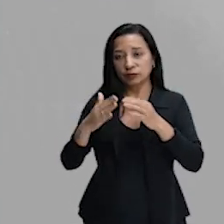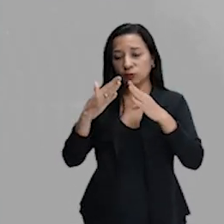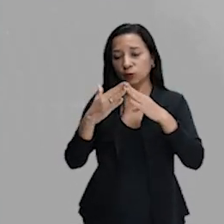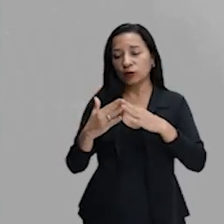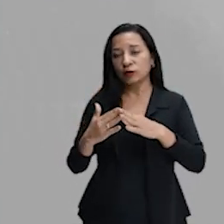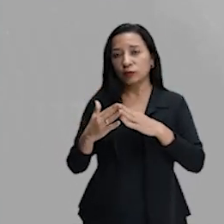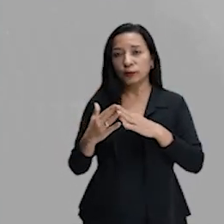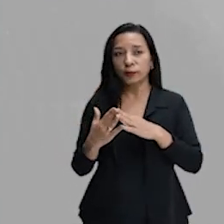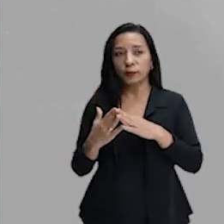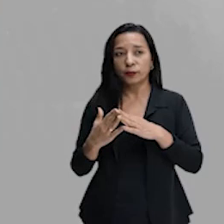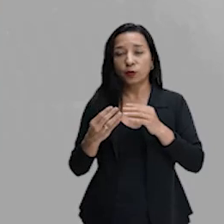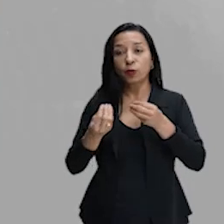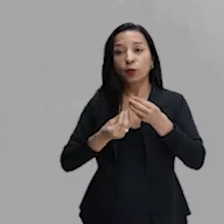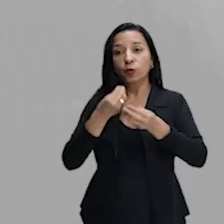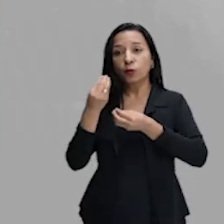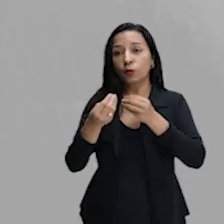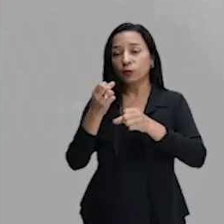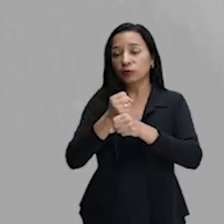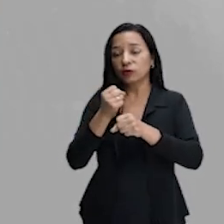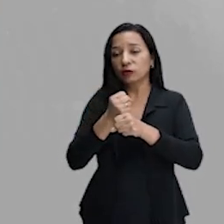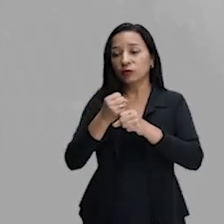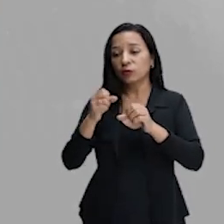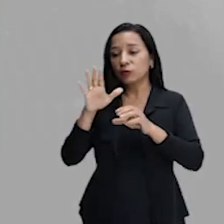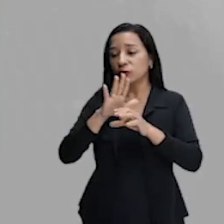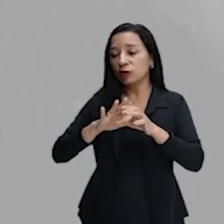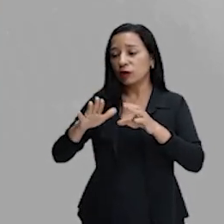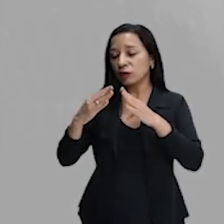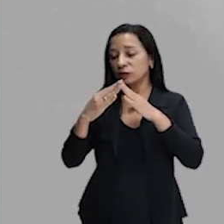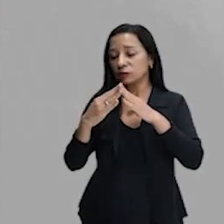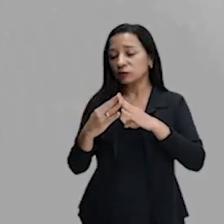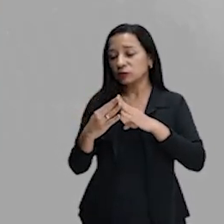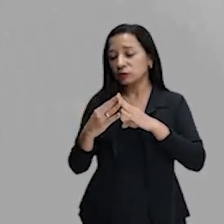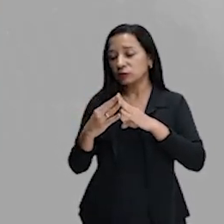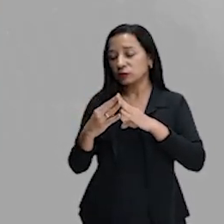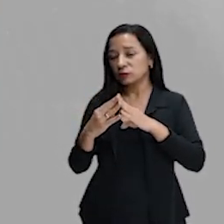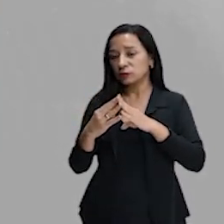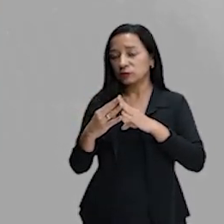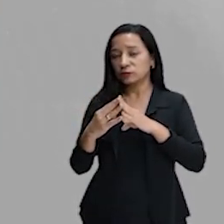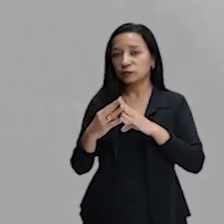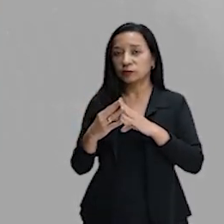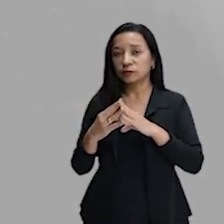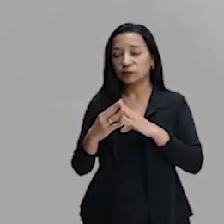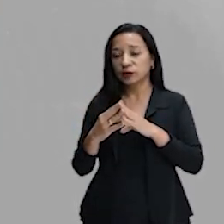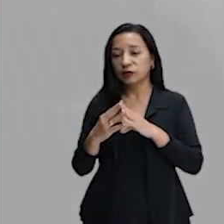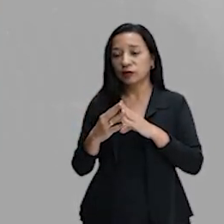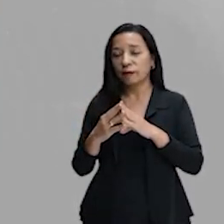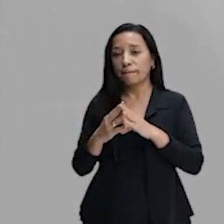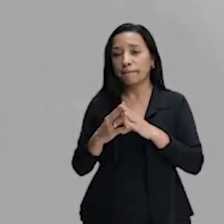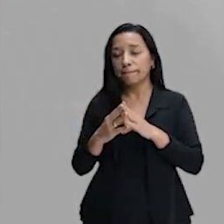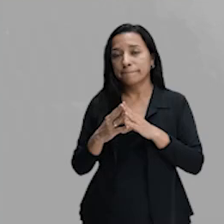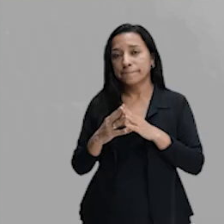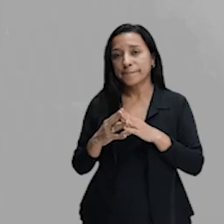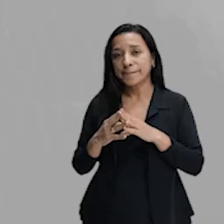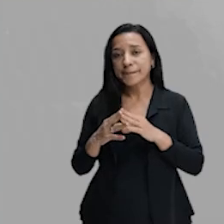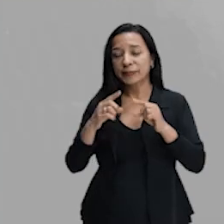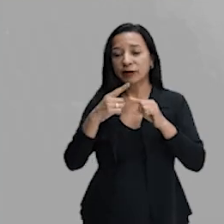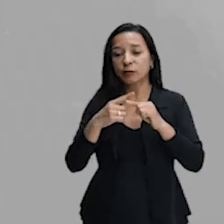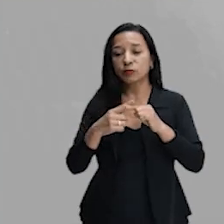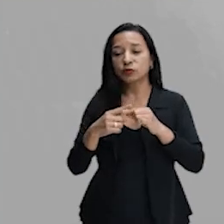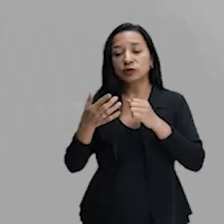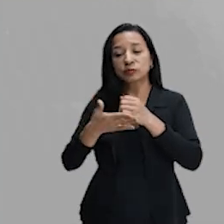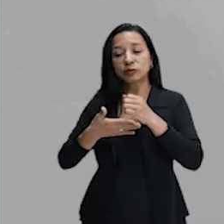né Como se calcula a área de um triângulo multiplica a base pela altura e dividir por 2 então vai ficar